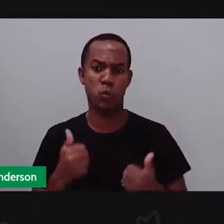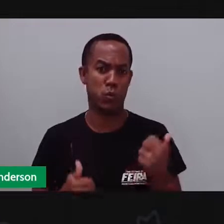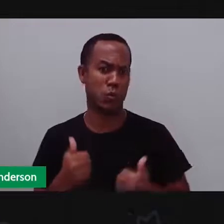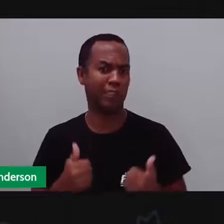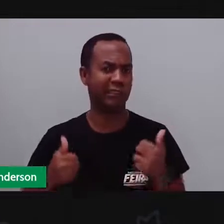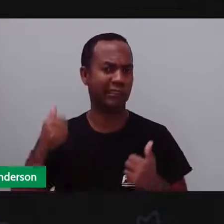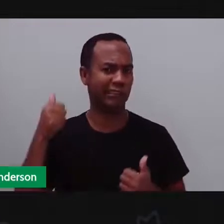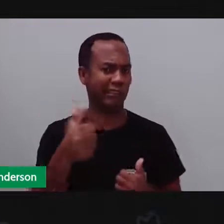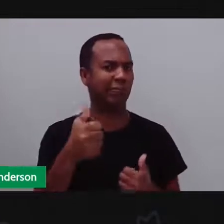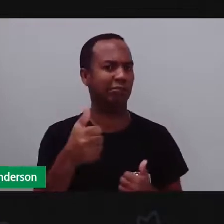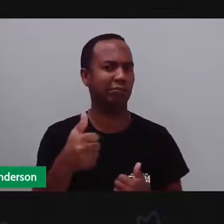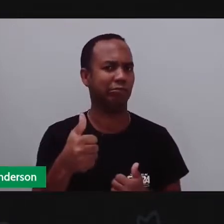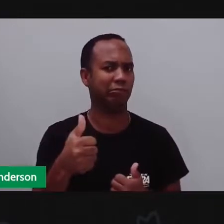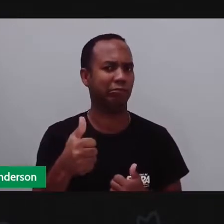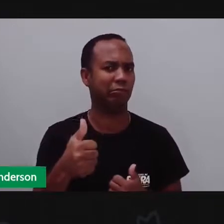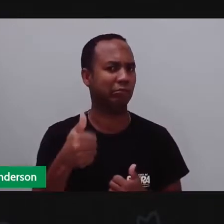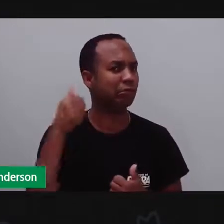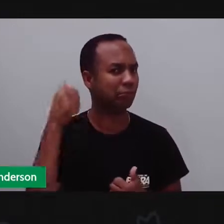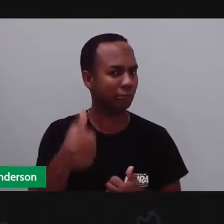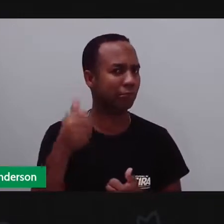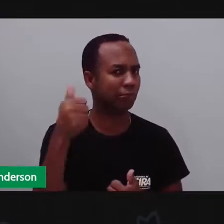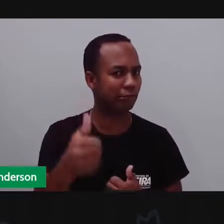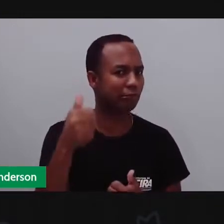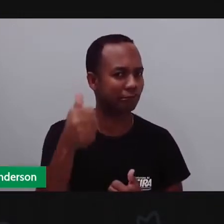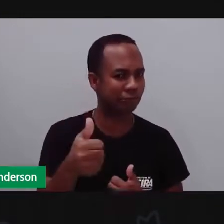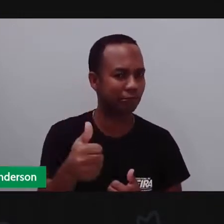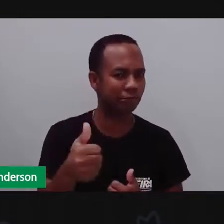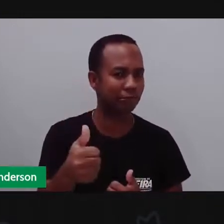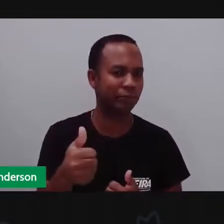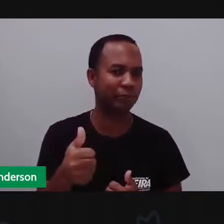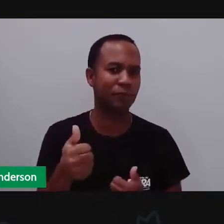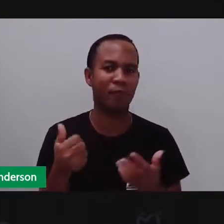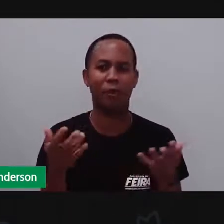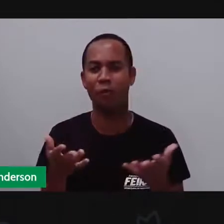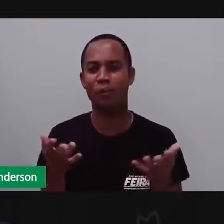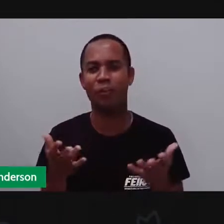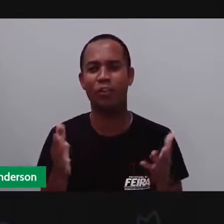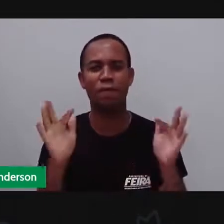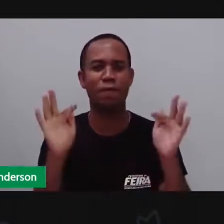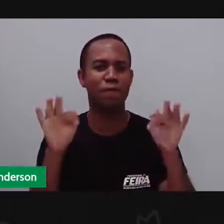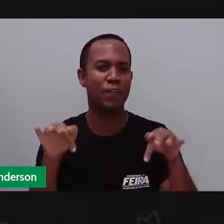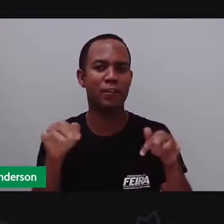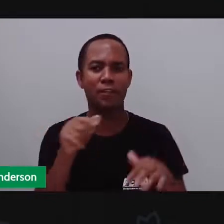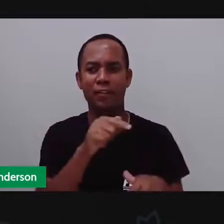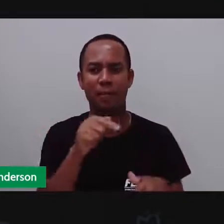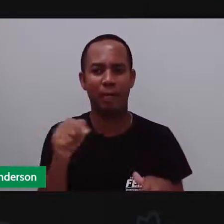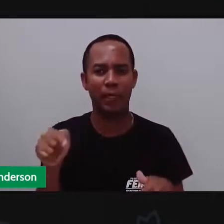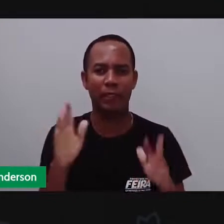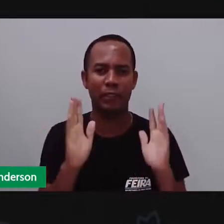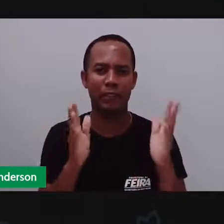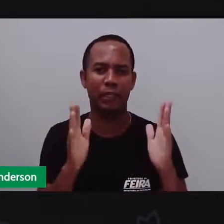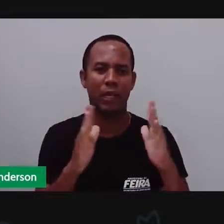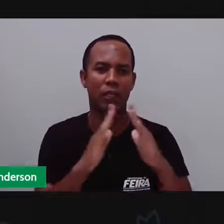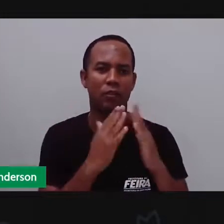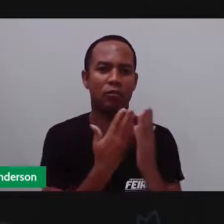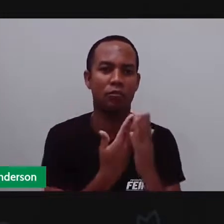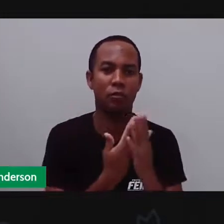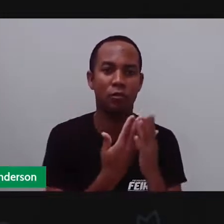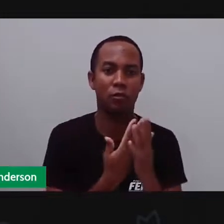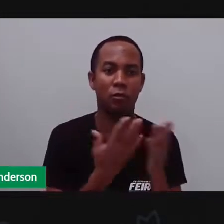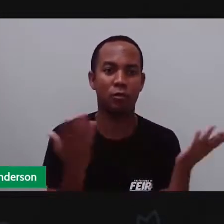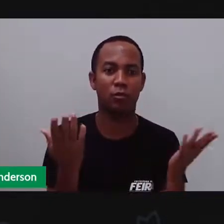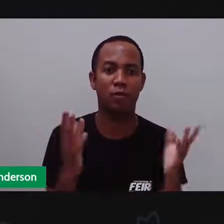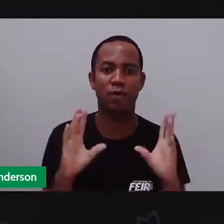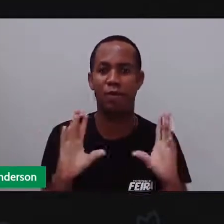Meus amores, ai Anderson, nossa última aula essa semana. Acabou